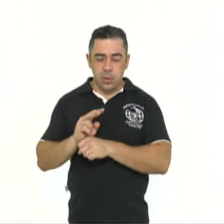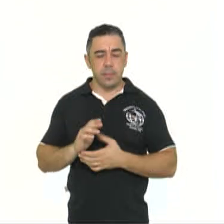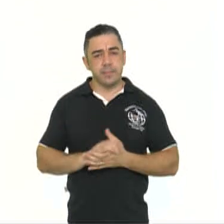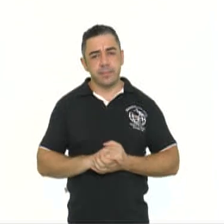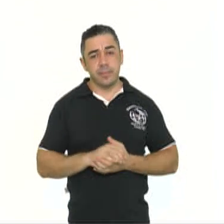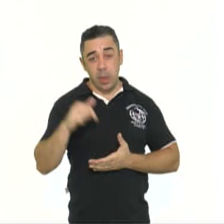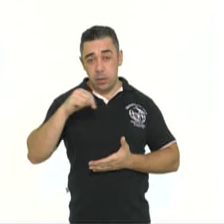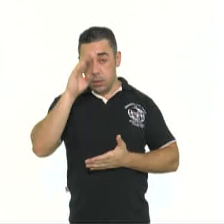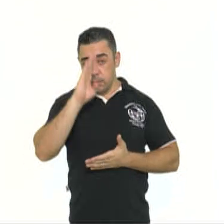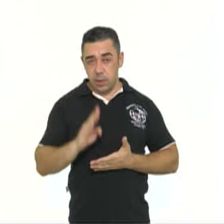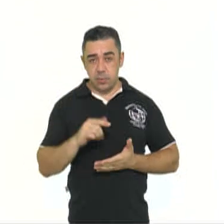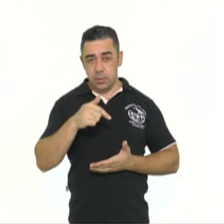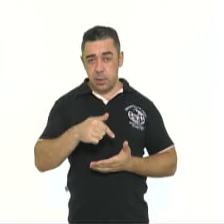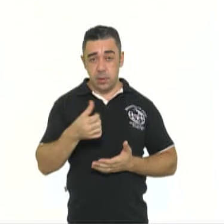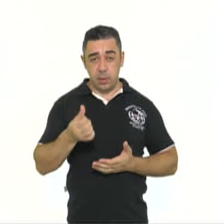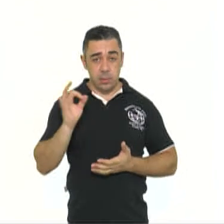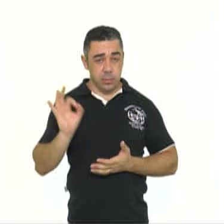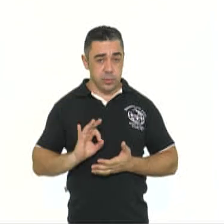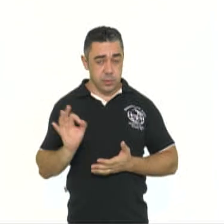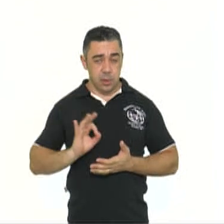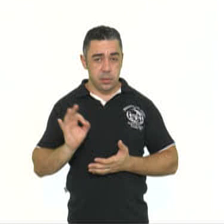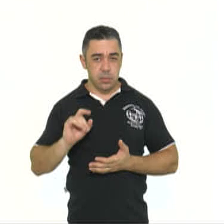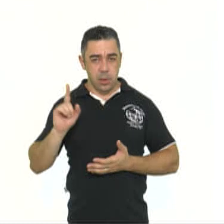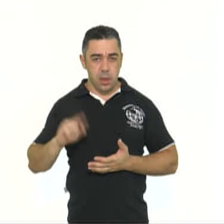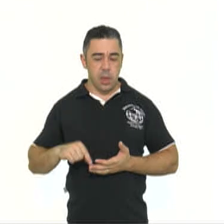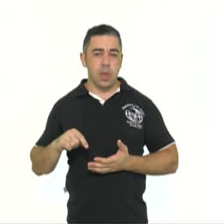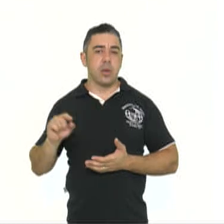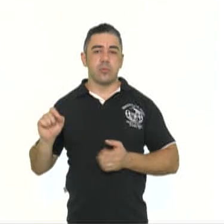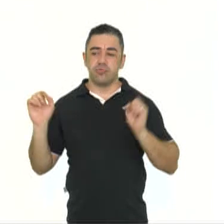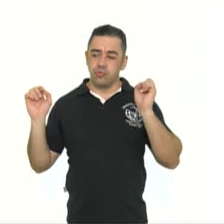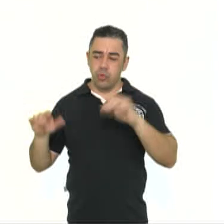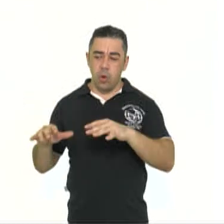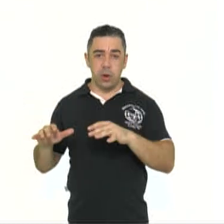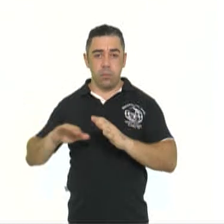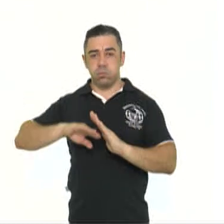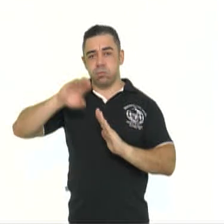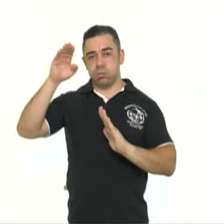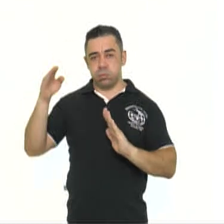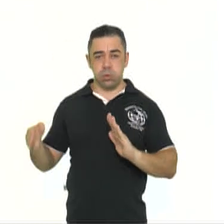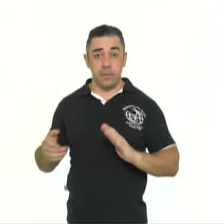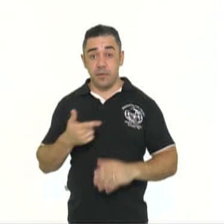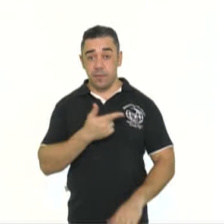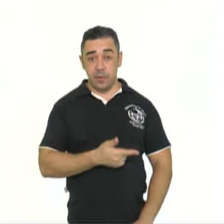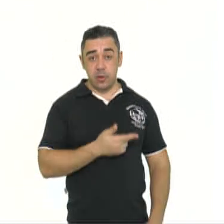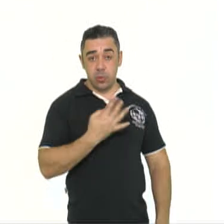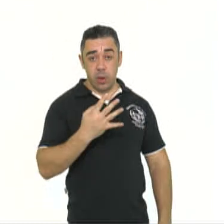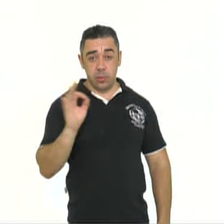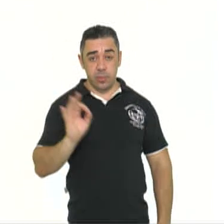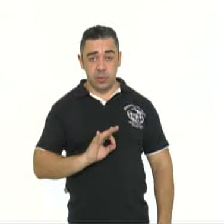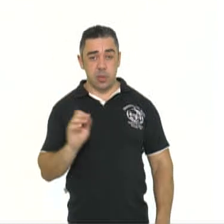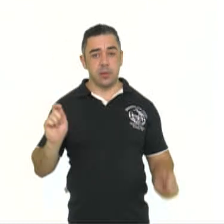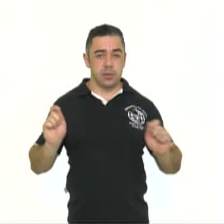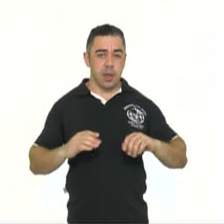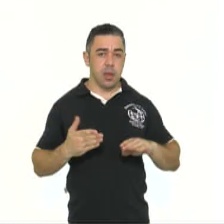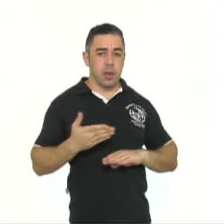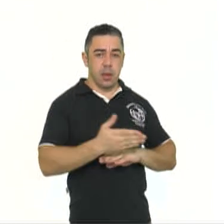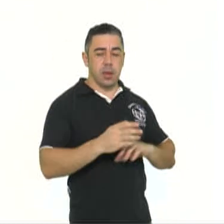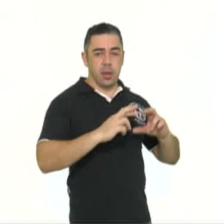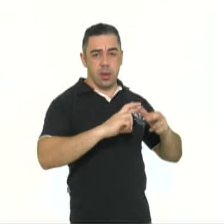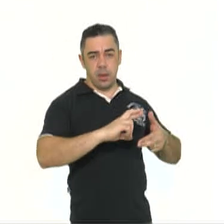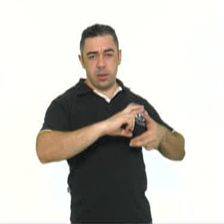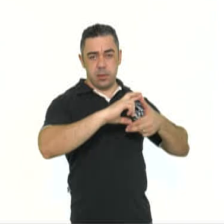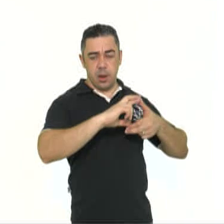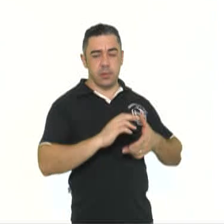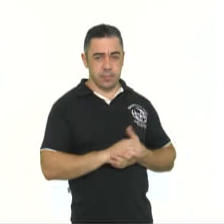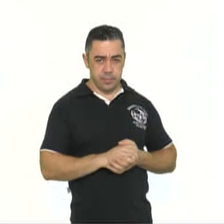No Brasil, 76% do lixo é disposto em lixões e somente 24% tem como destino o tratamento